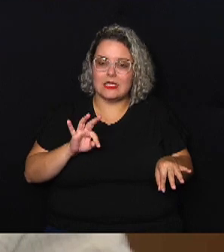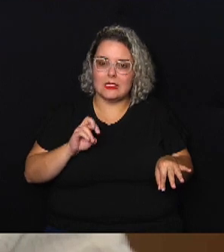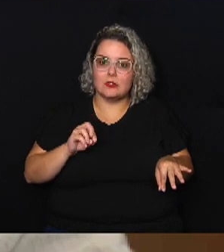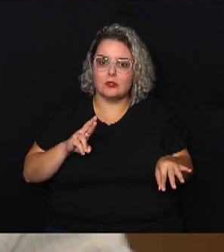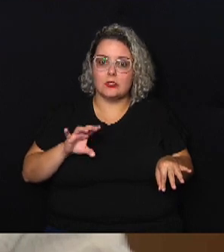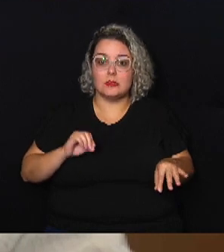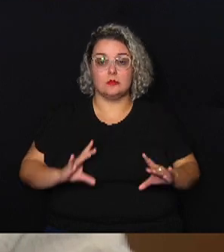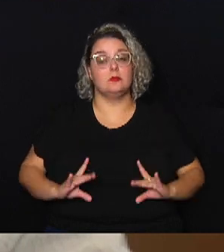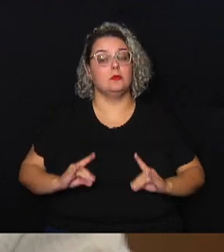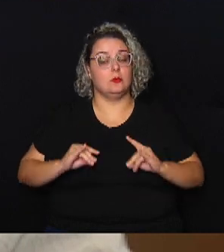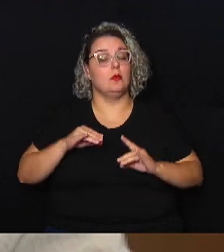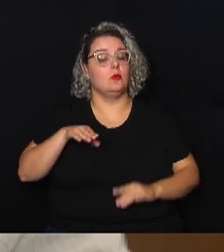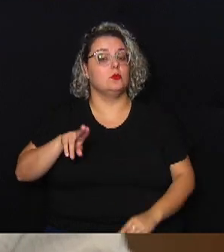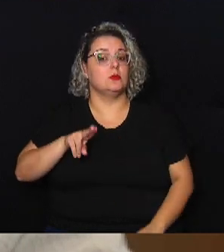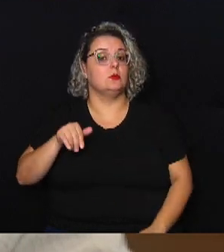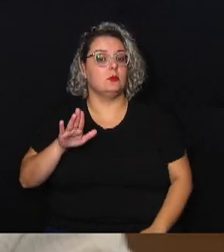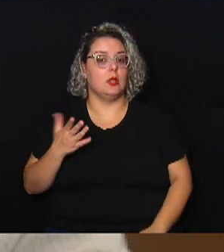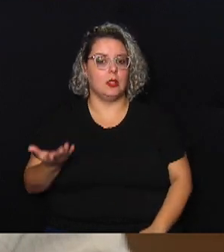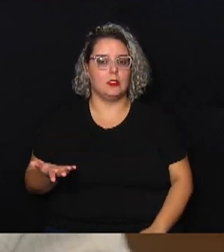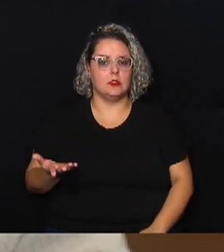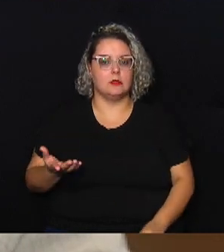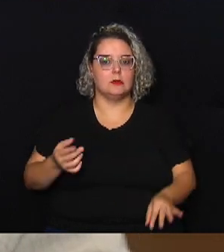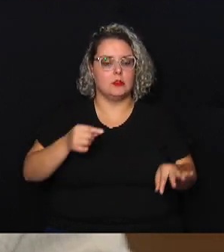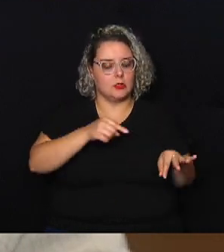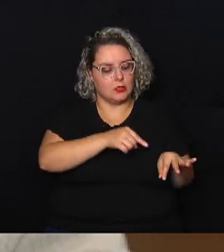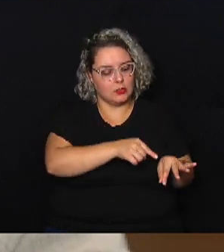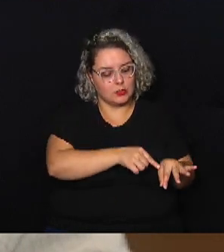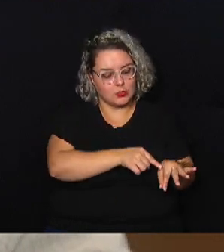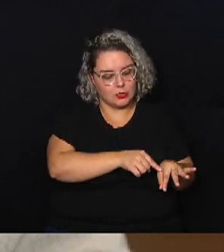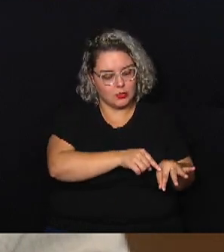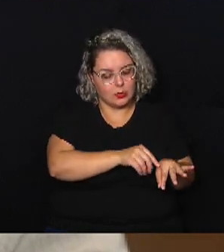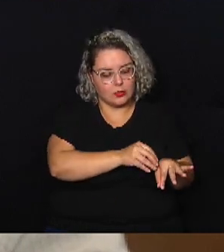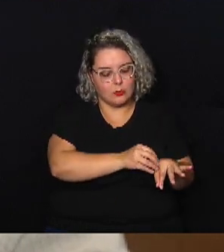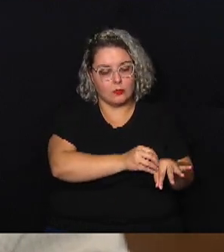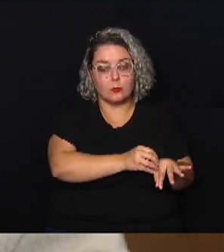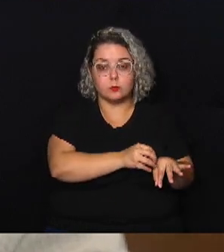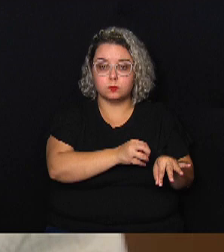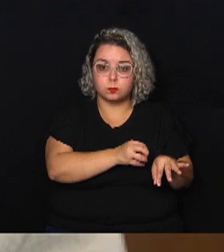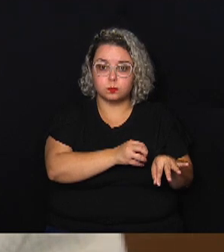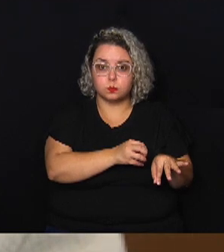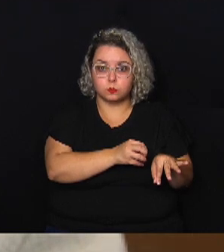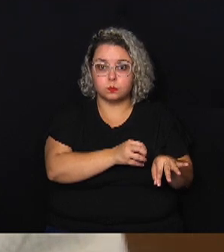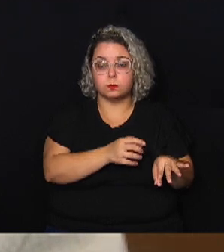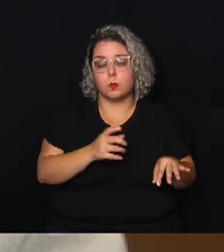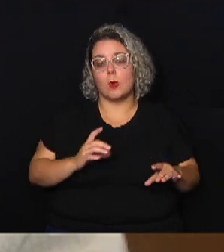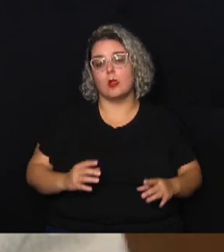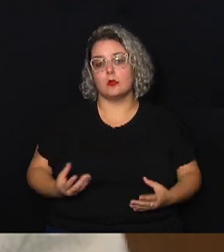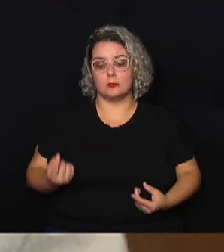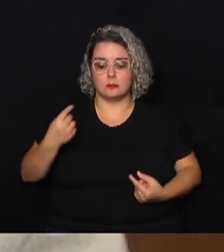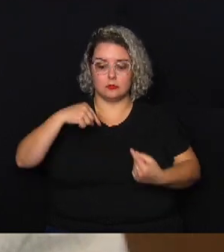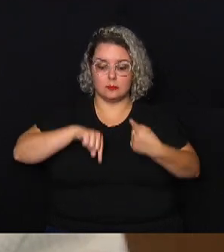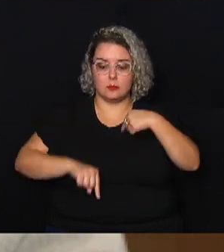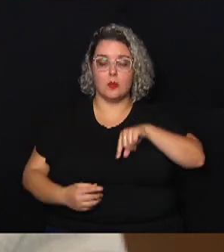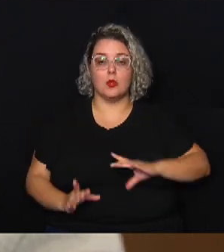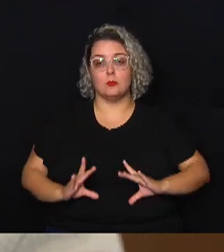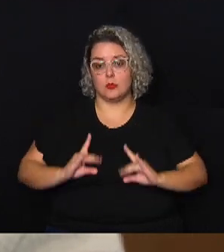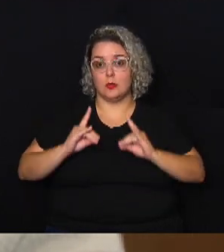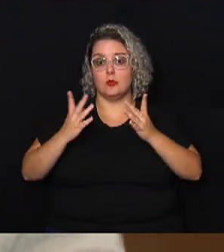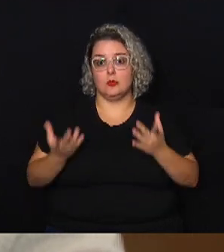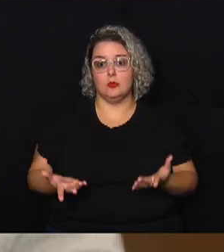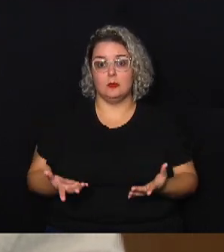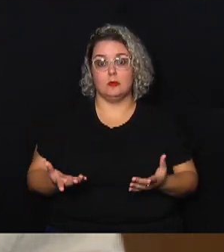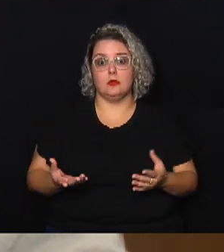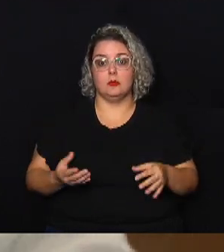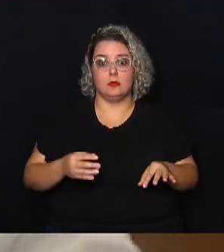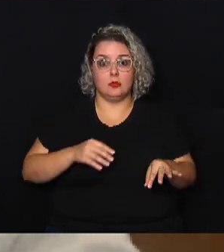hormônios, então eles têm um pouco nessas reposições hormonais, elas estão sendo mistas,